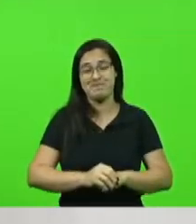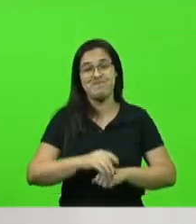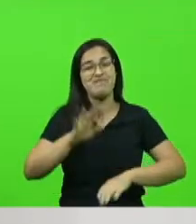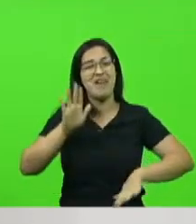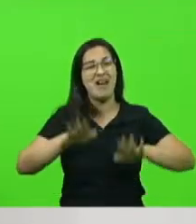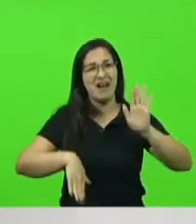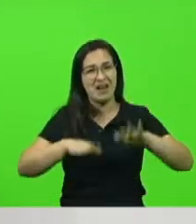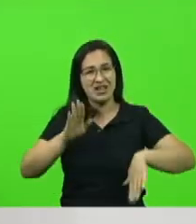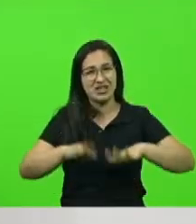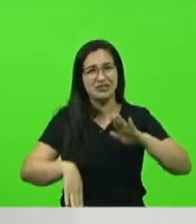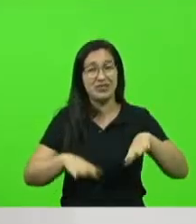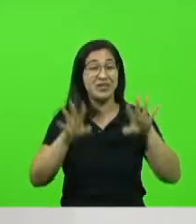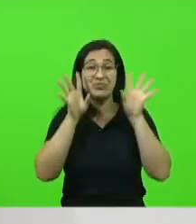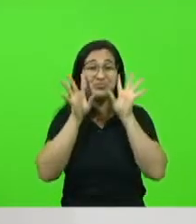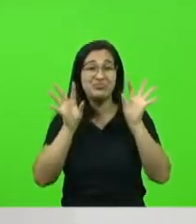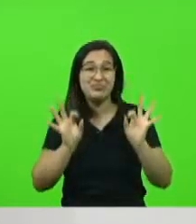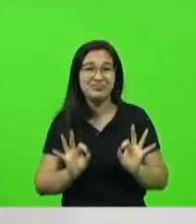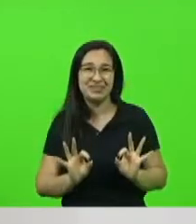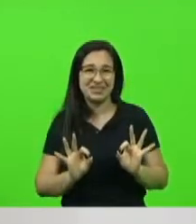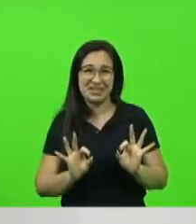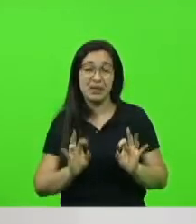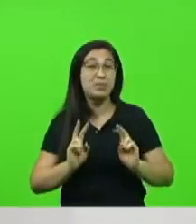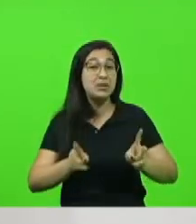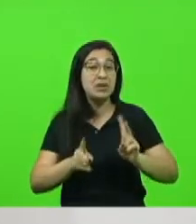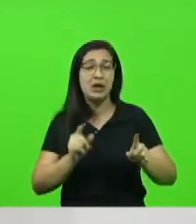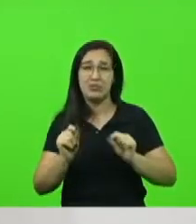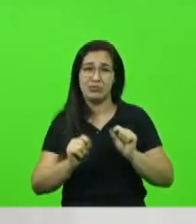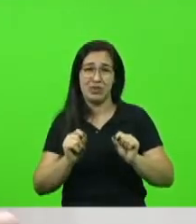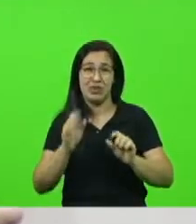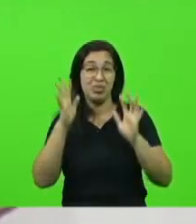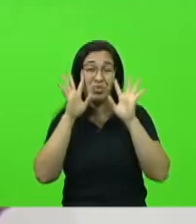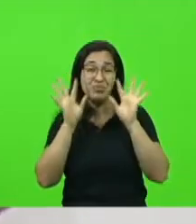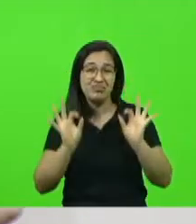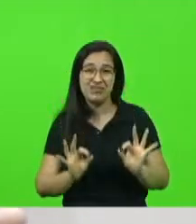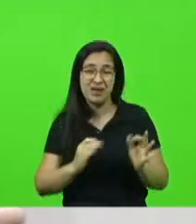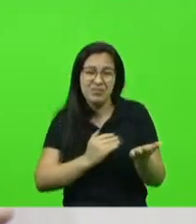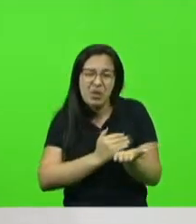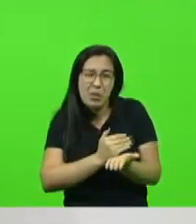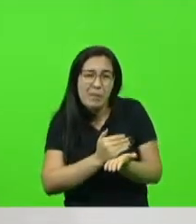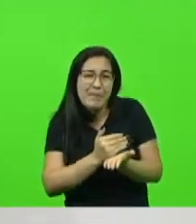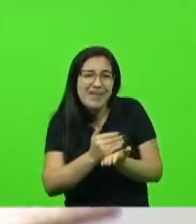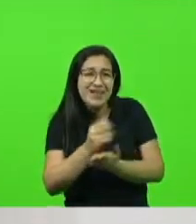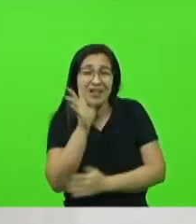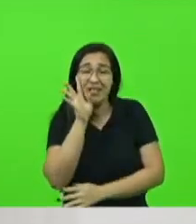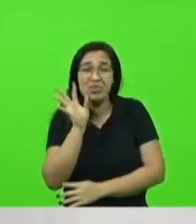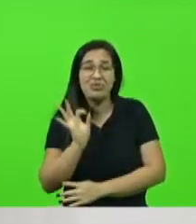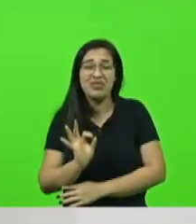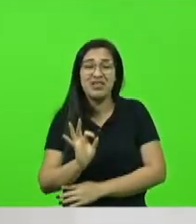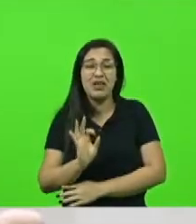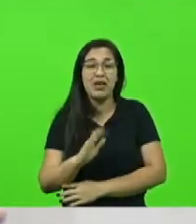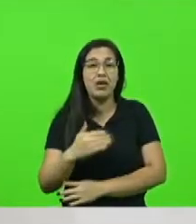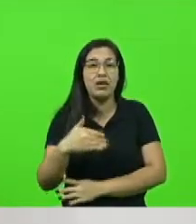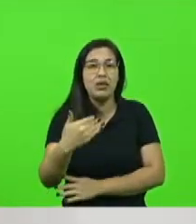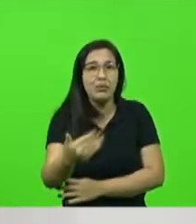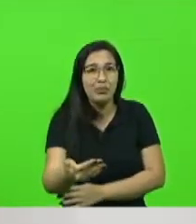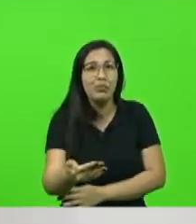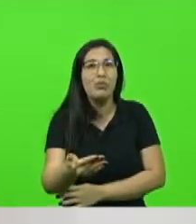na inocência, sempre na inocência, começa na inocência e pode vir a